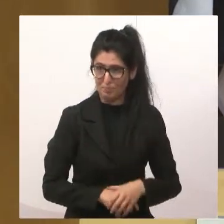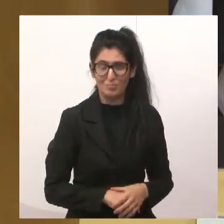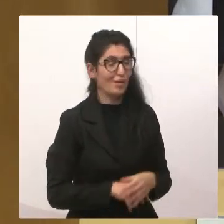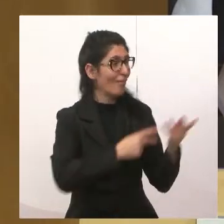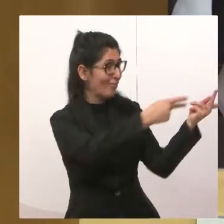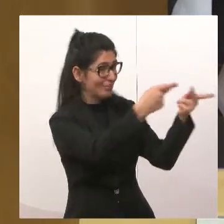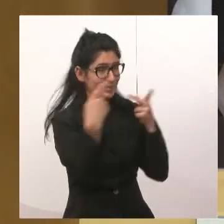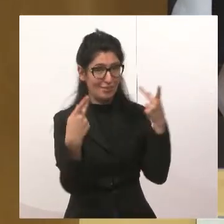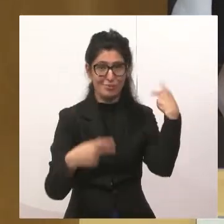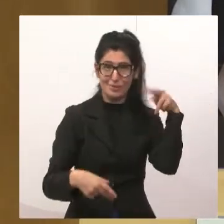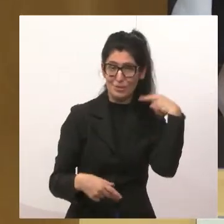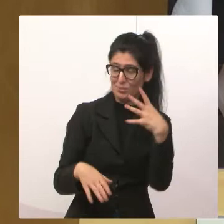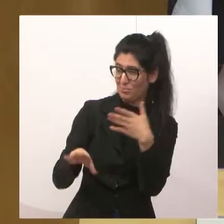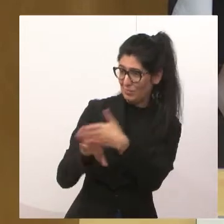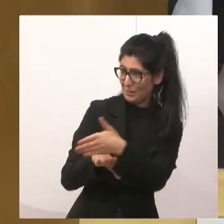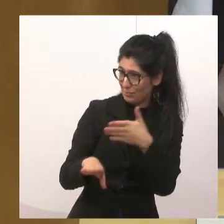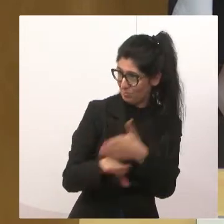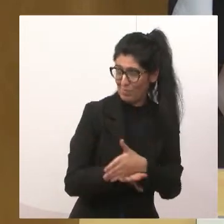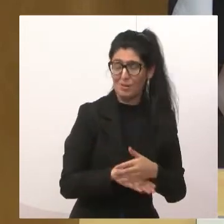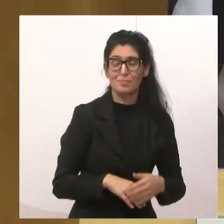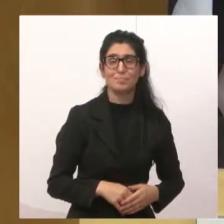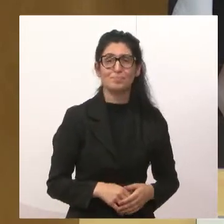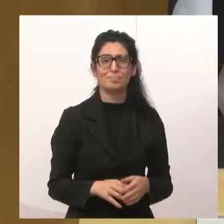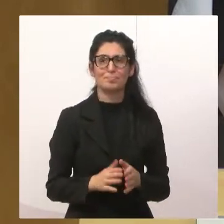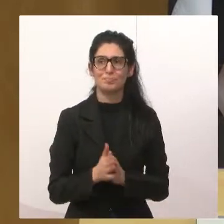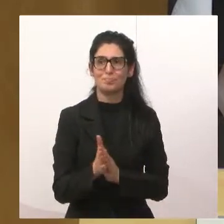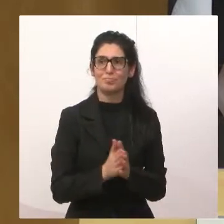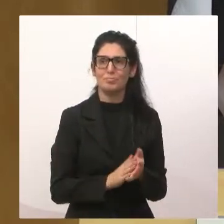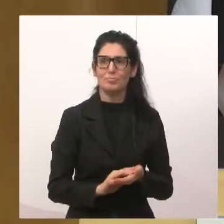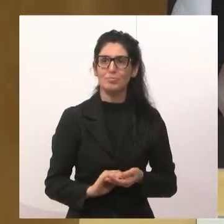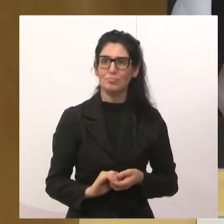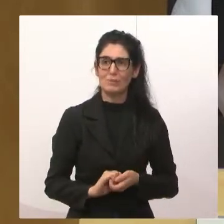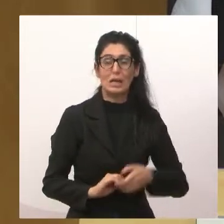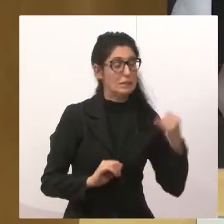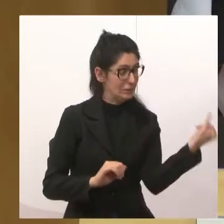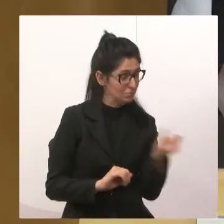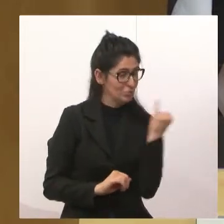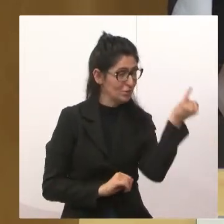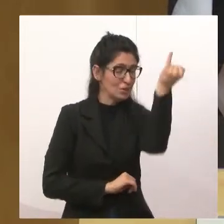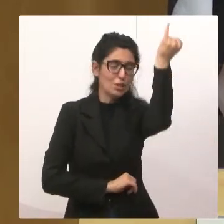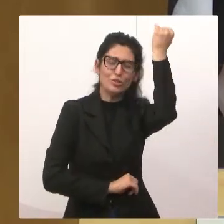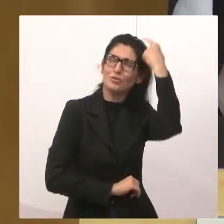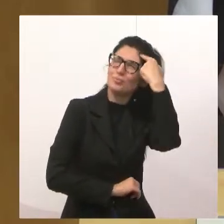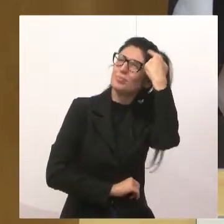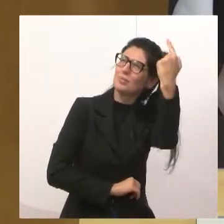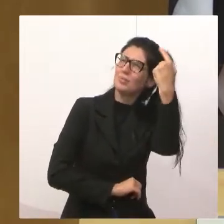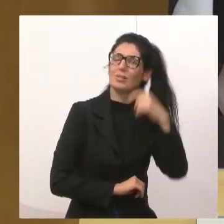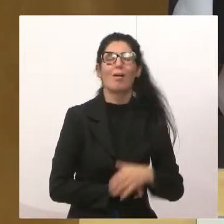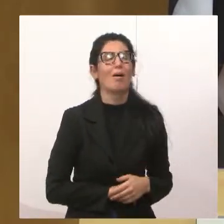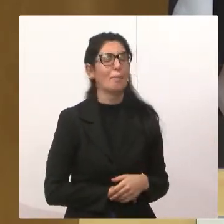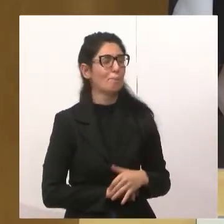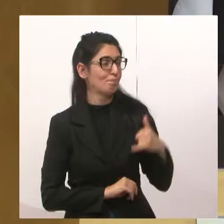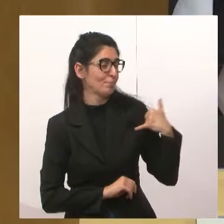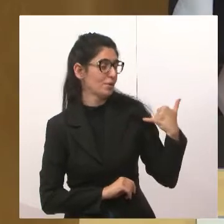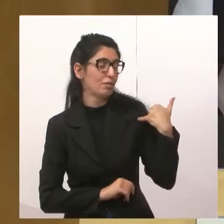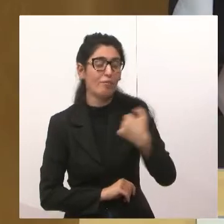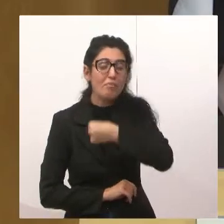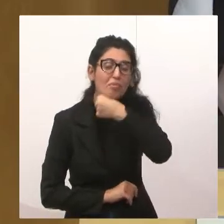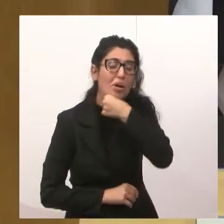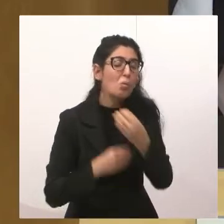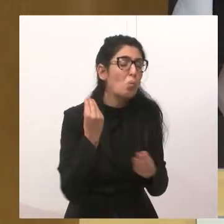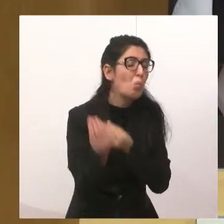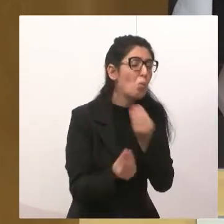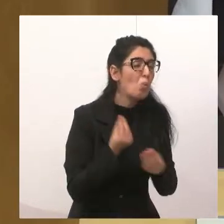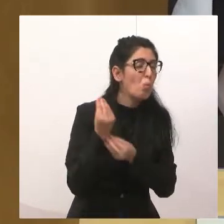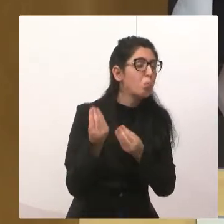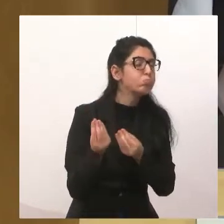para participarem, que vai ser um momento importante de a gente fazer uma reflexão sobre a situação do idoso no nosso município, mas